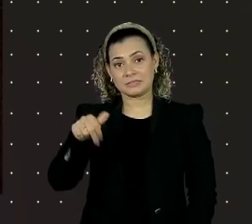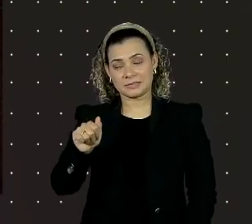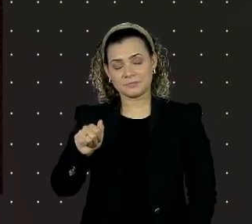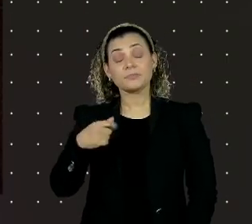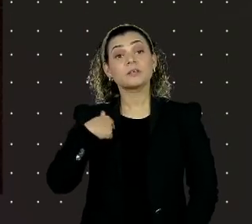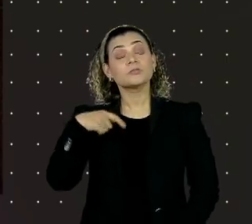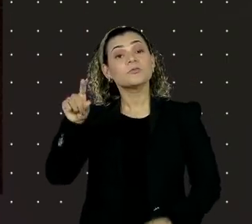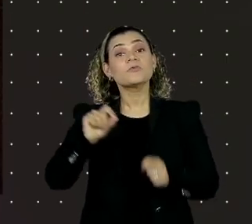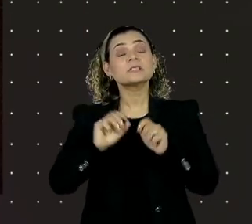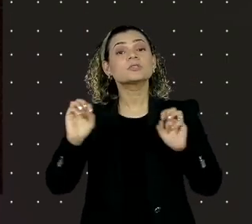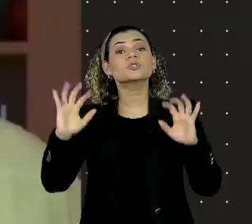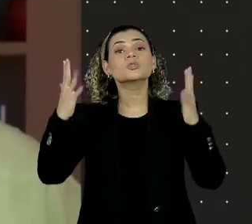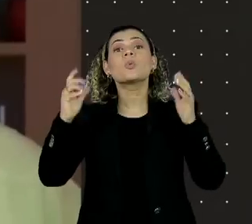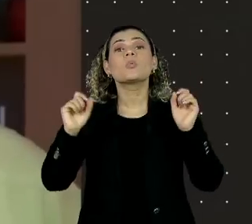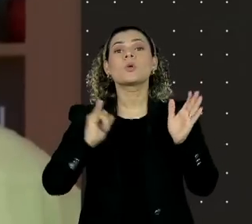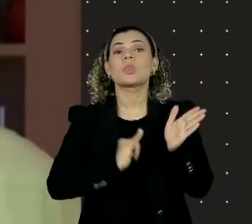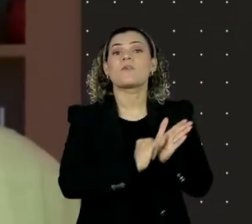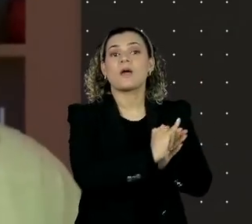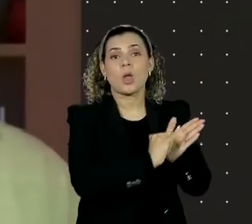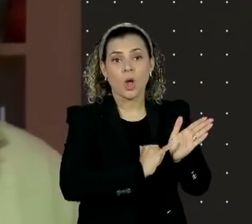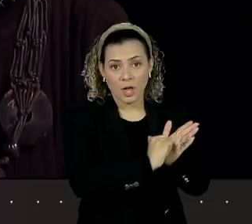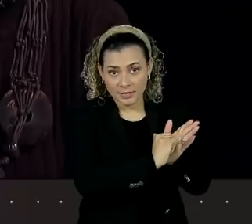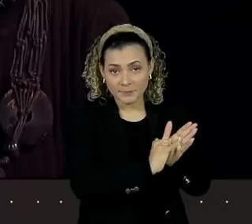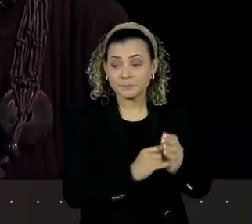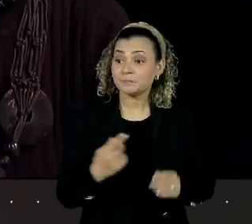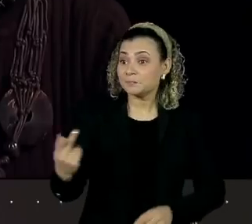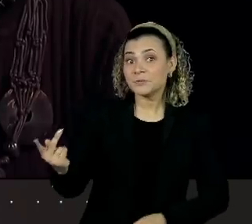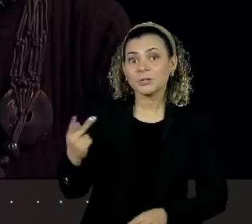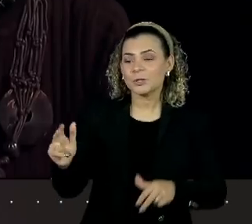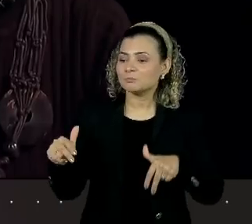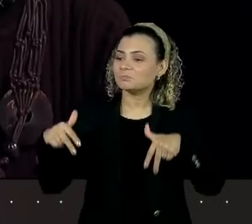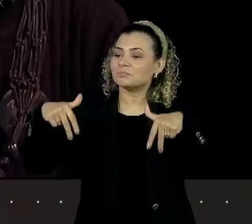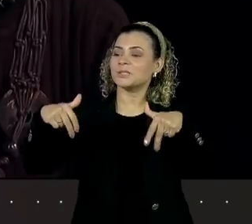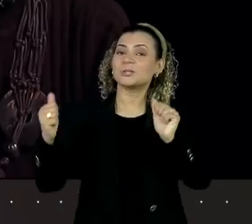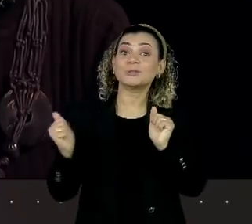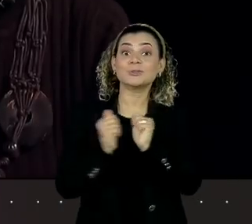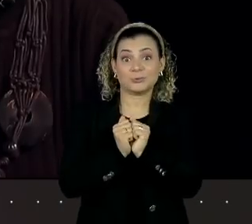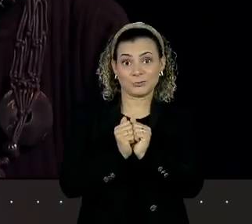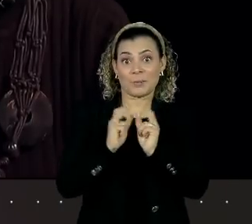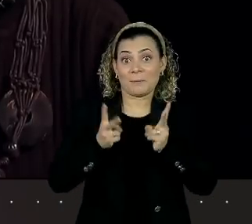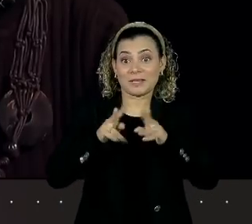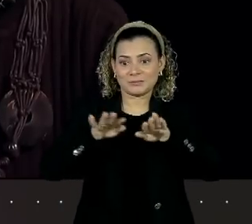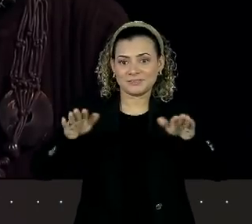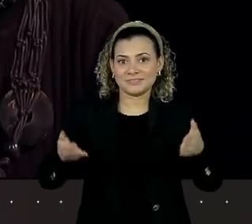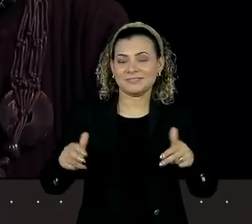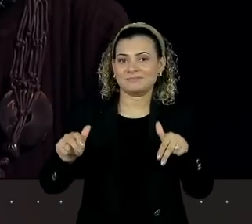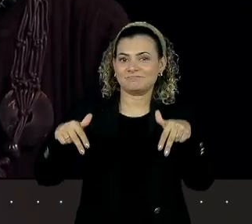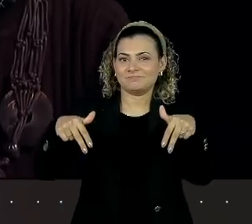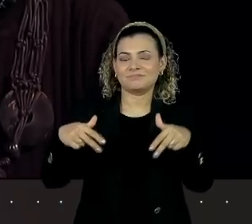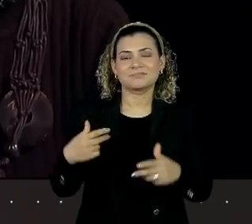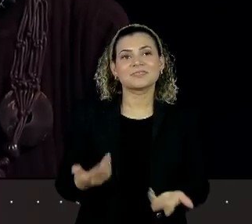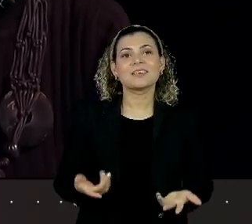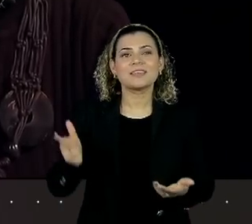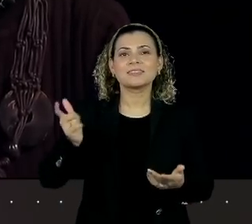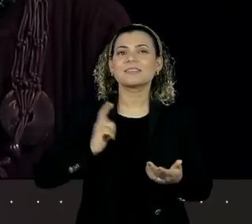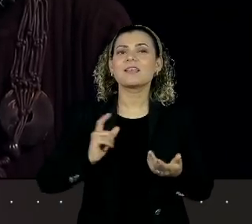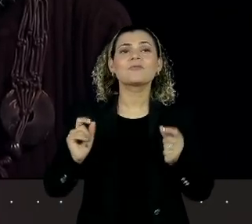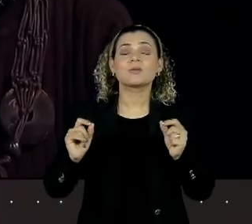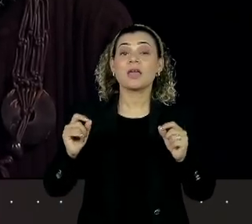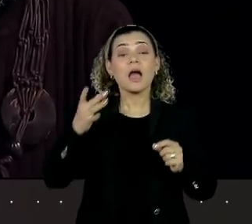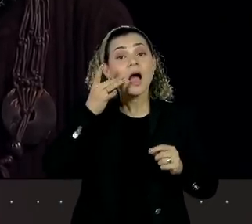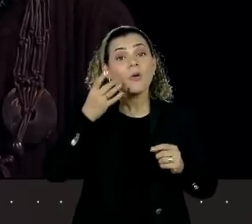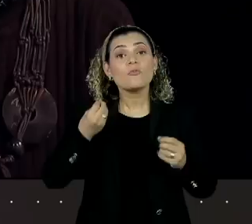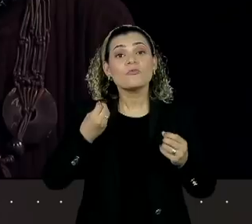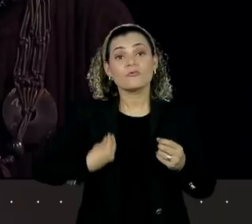Nova York e dividimos o mesmo palco. Acho que era o Financial Center, a gente tocou ao ar